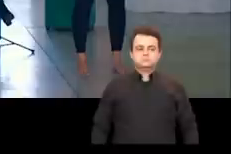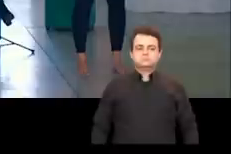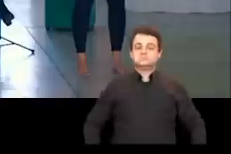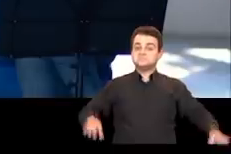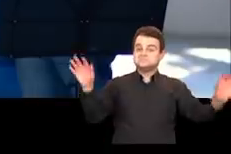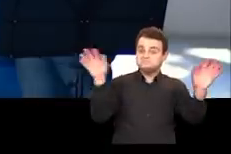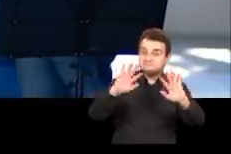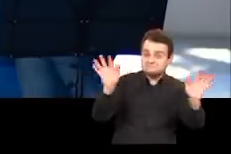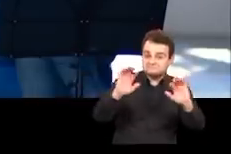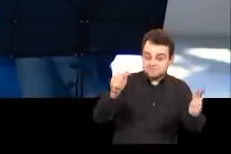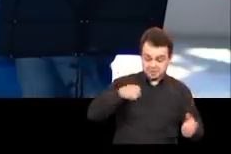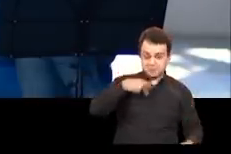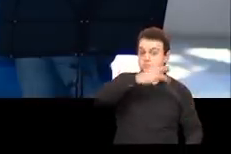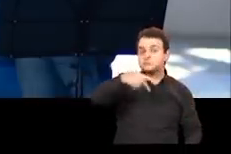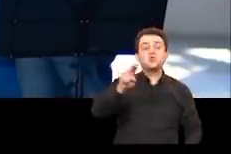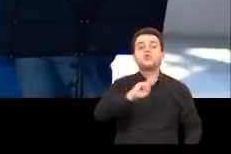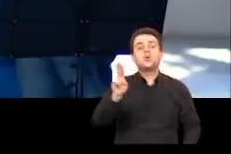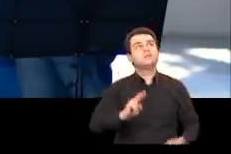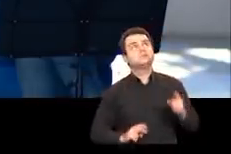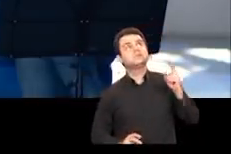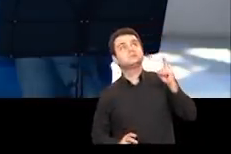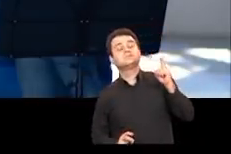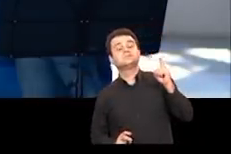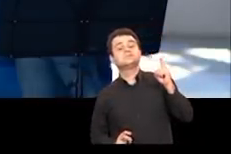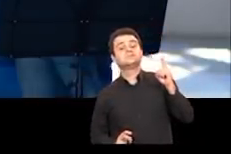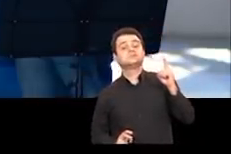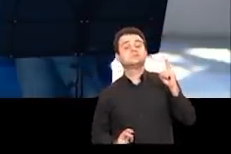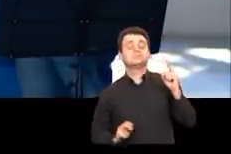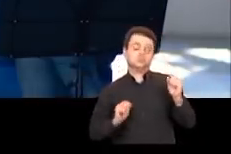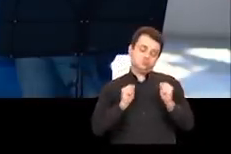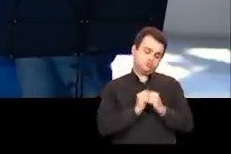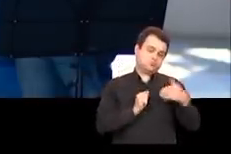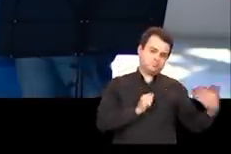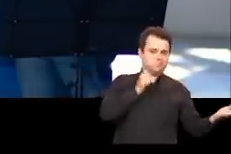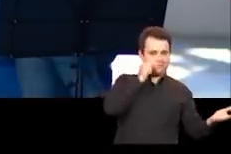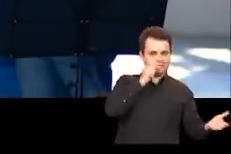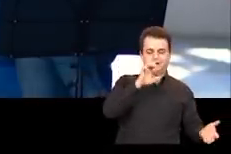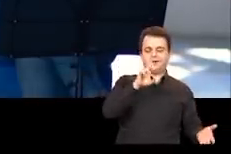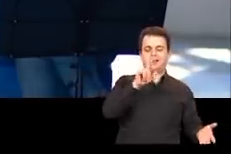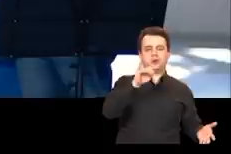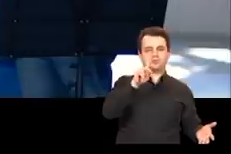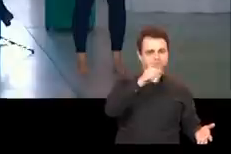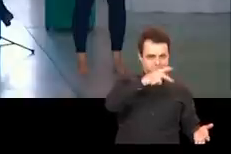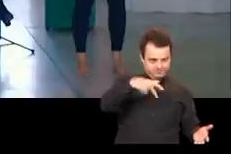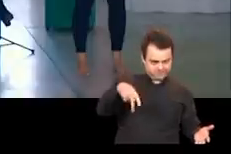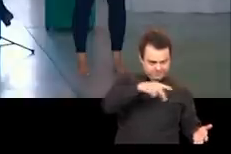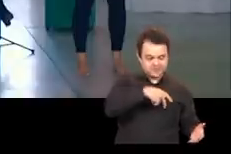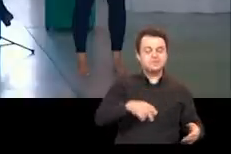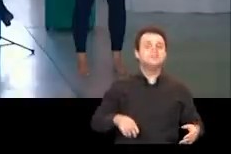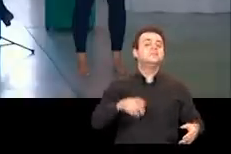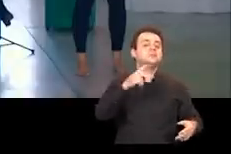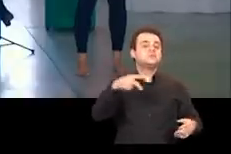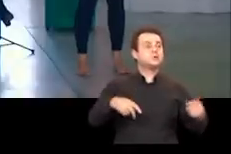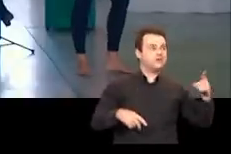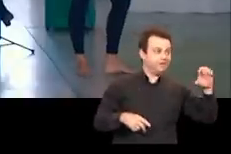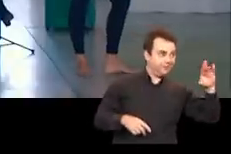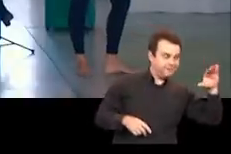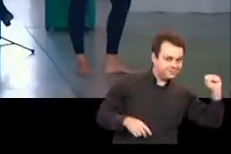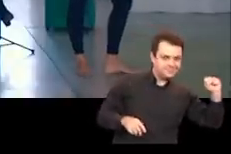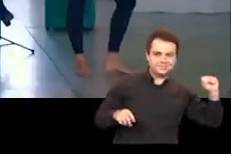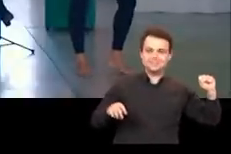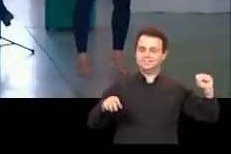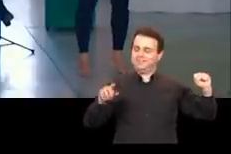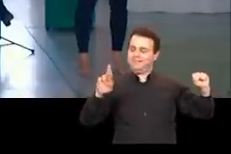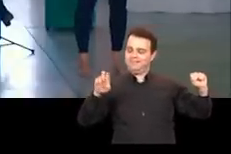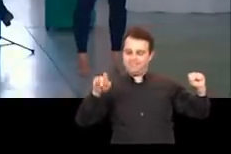Oi, gente! Eu sou a professora Aline. Estou aqui com a professora Cláudia, a professora Cris e a professora Reni.